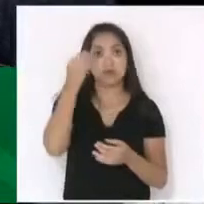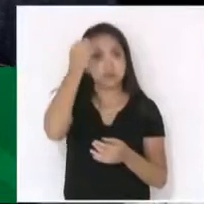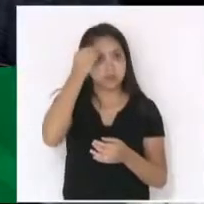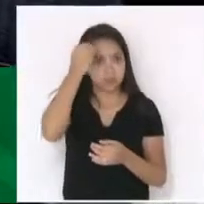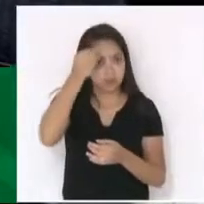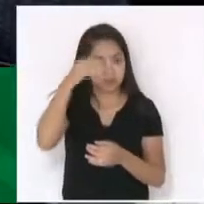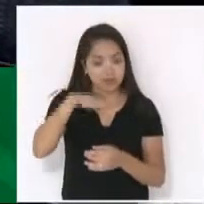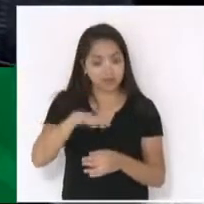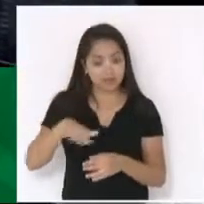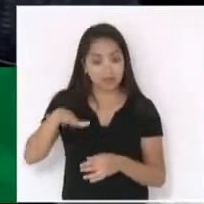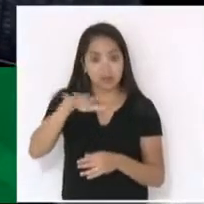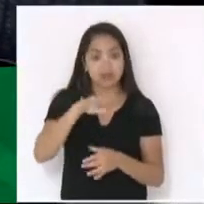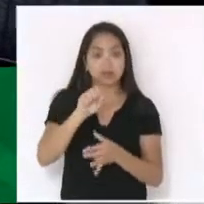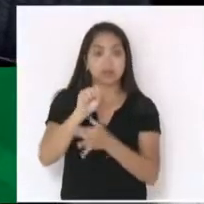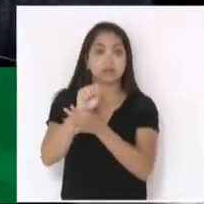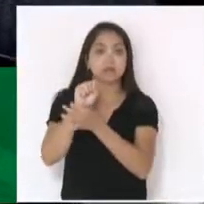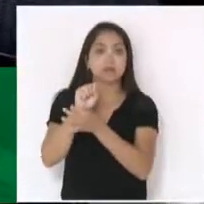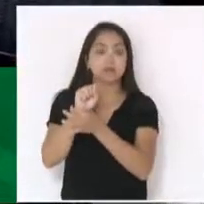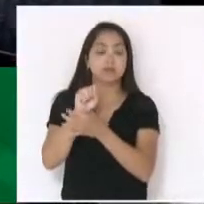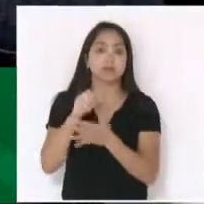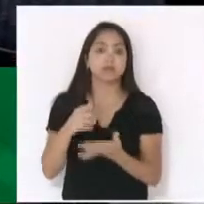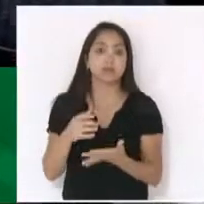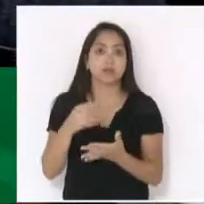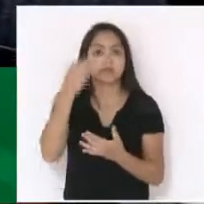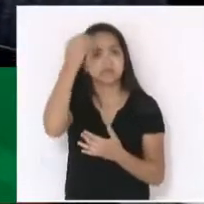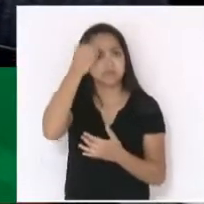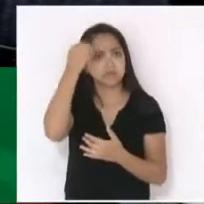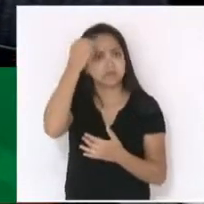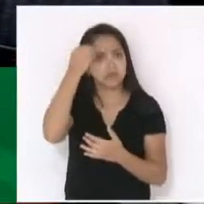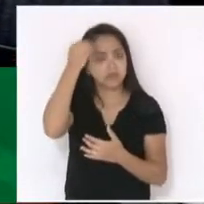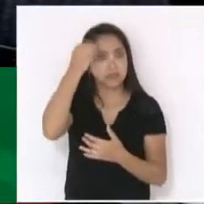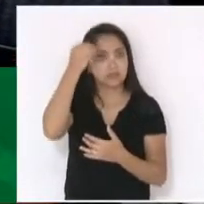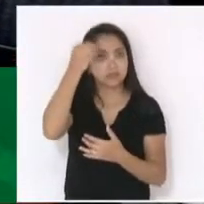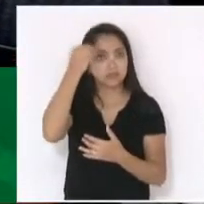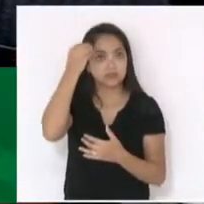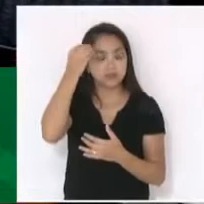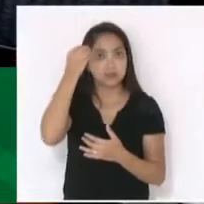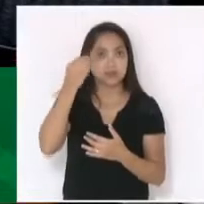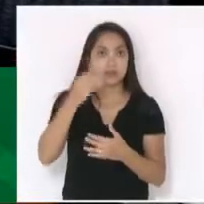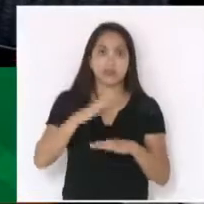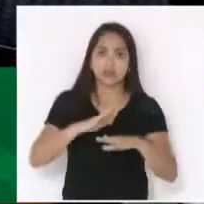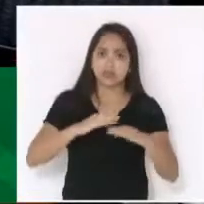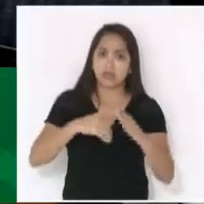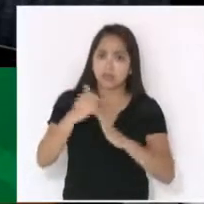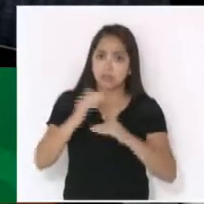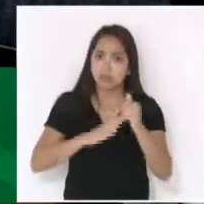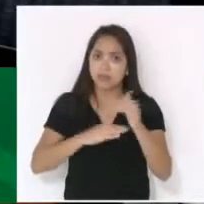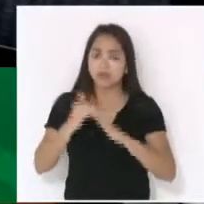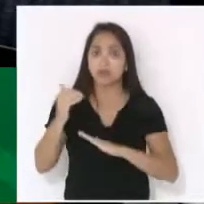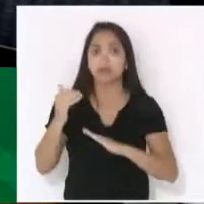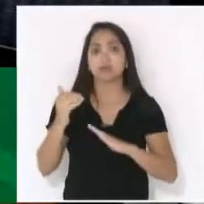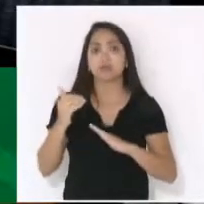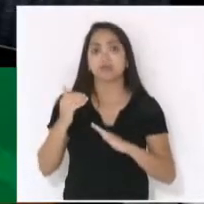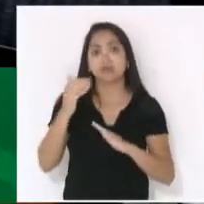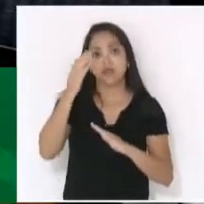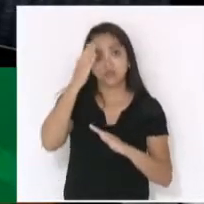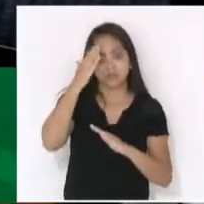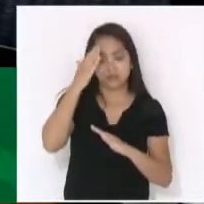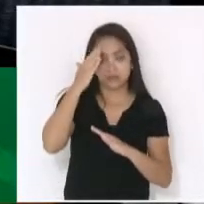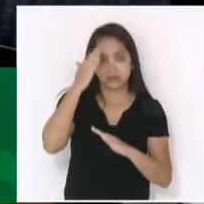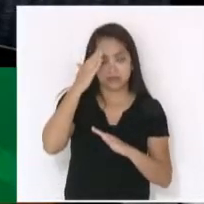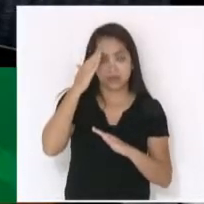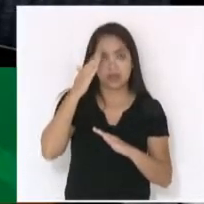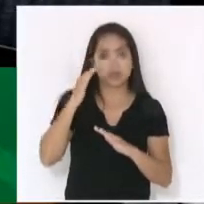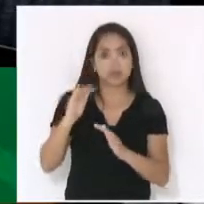experiência na segurança pública experiência na prática efetivamente os está sabendo que o senhor subiu